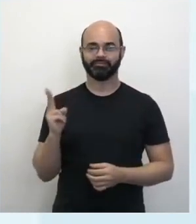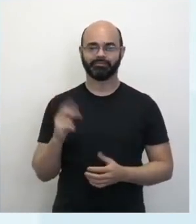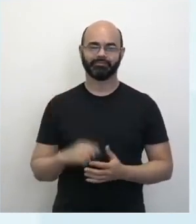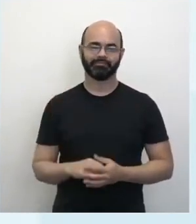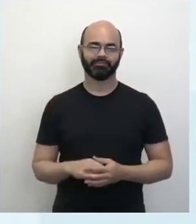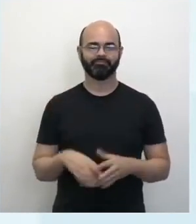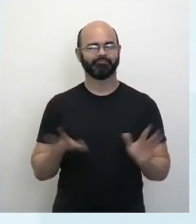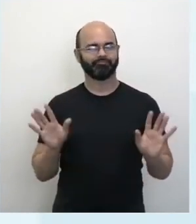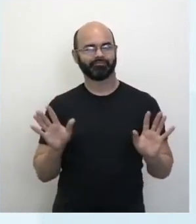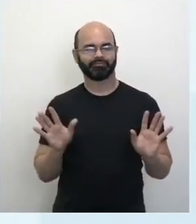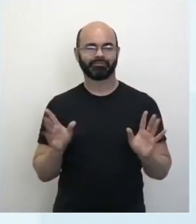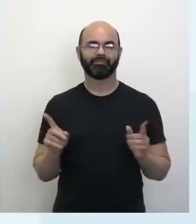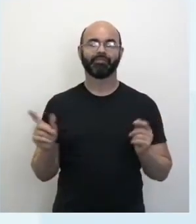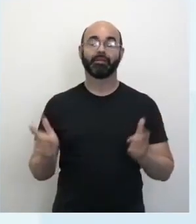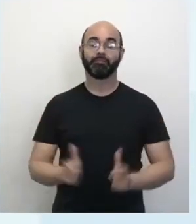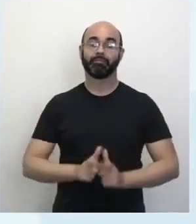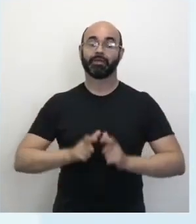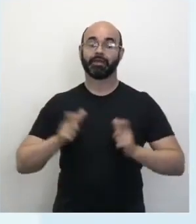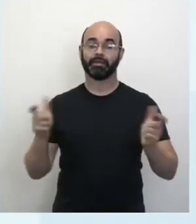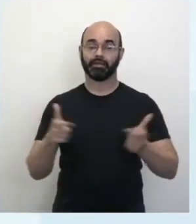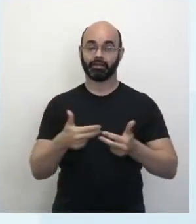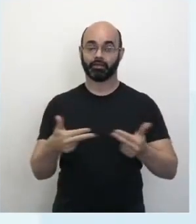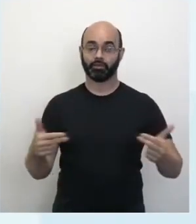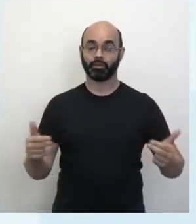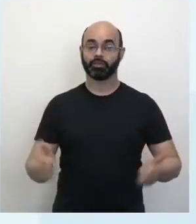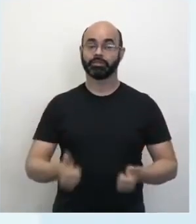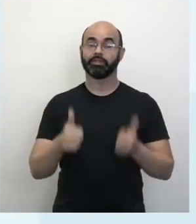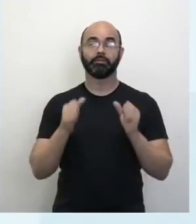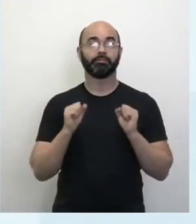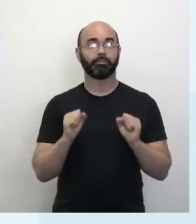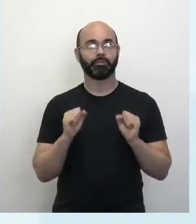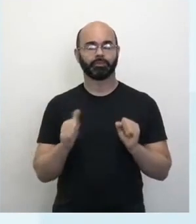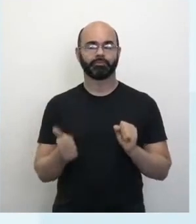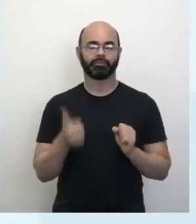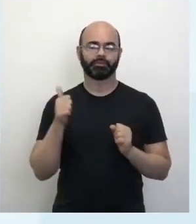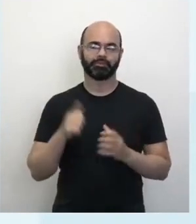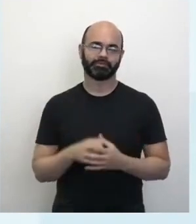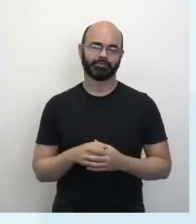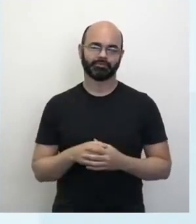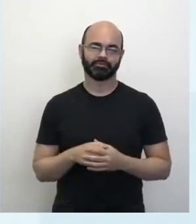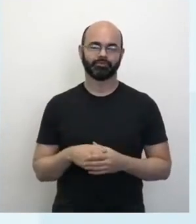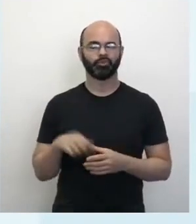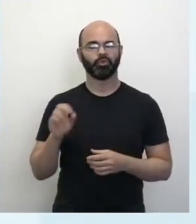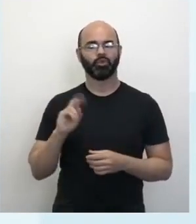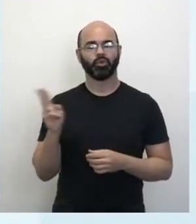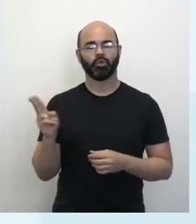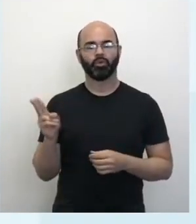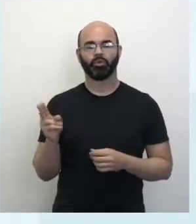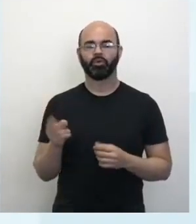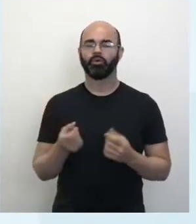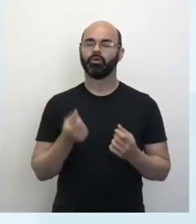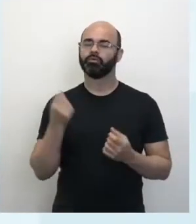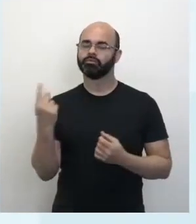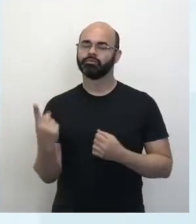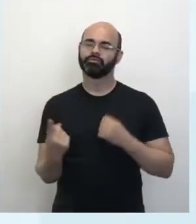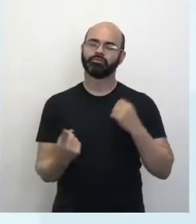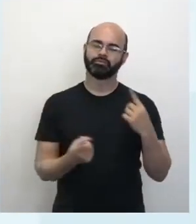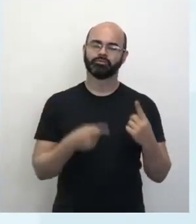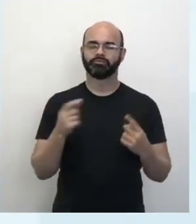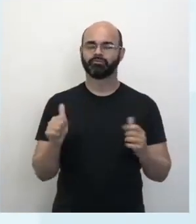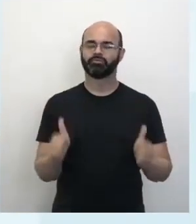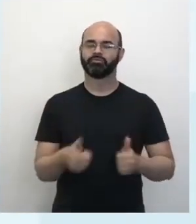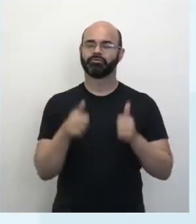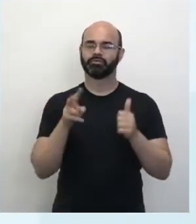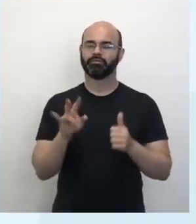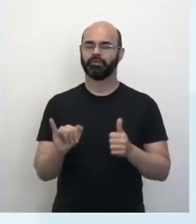Quer dizer, a maioria das coisas pode melhorar. Ou, talvez, uma coisa ou outra